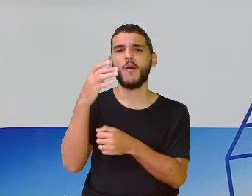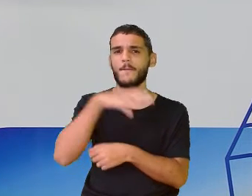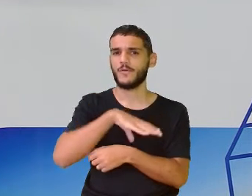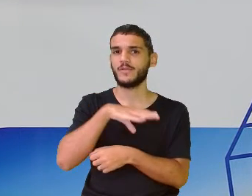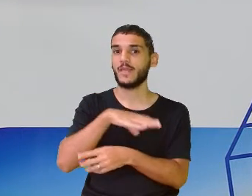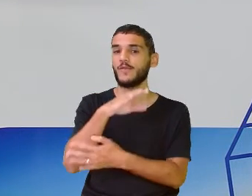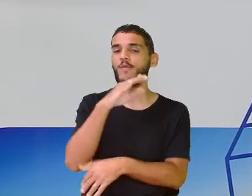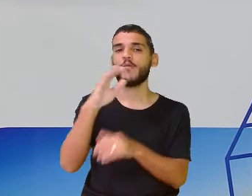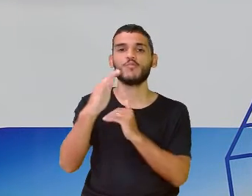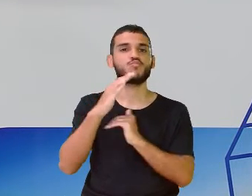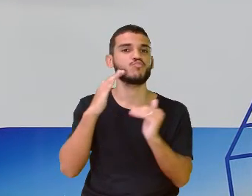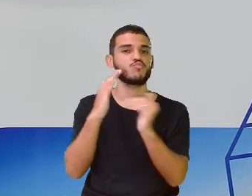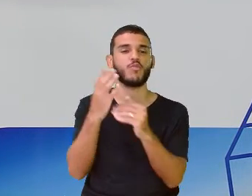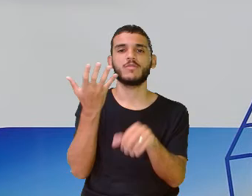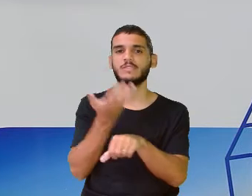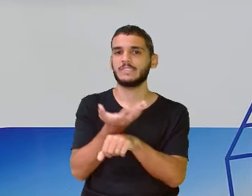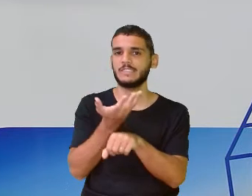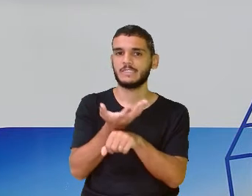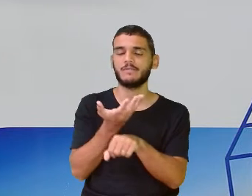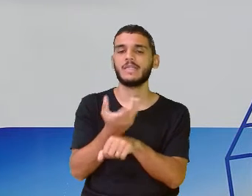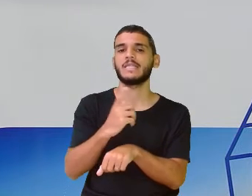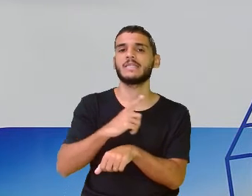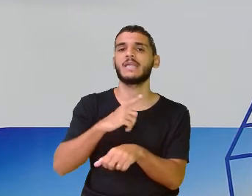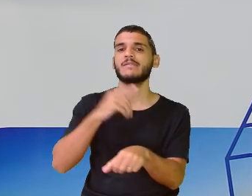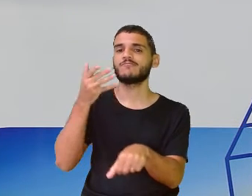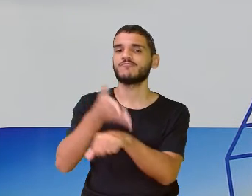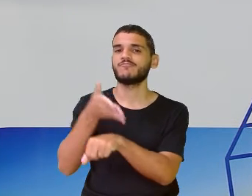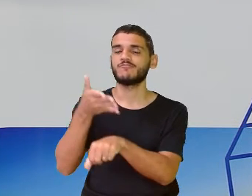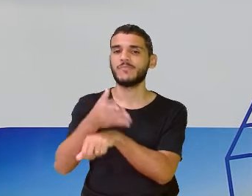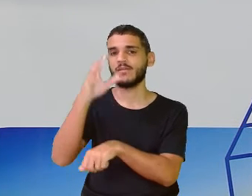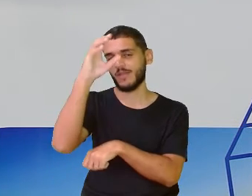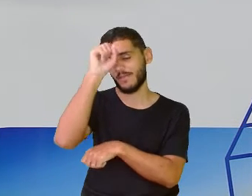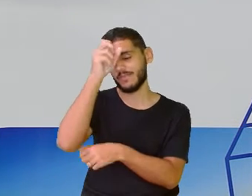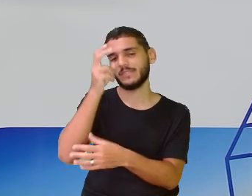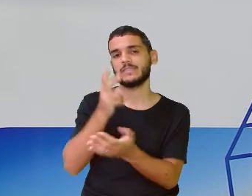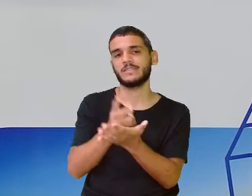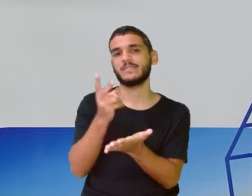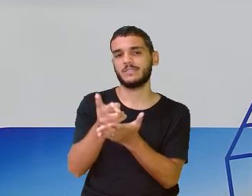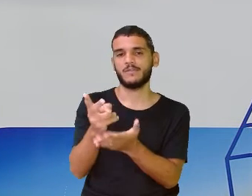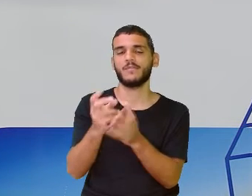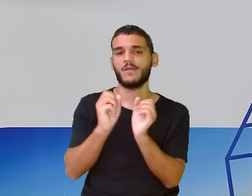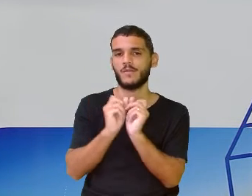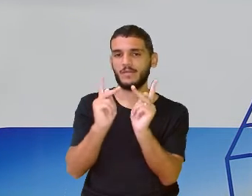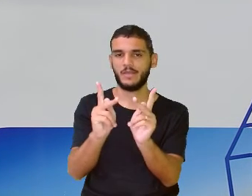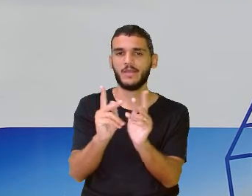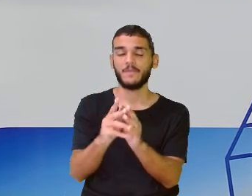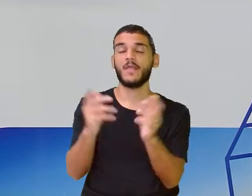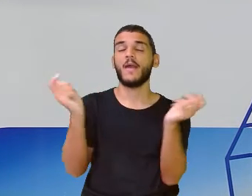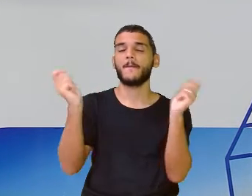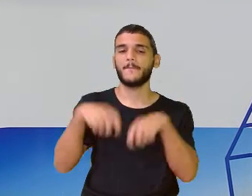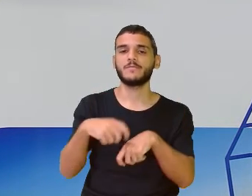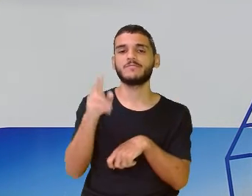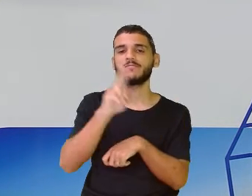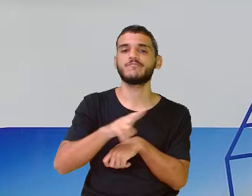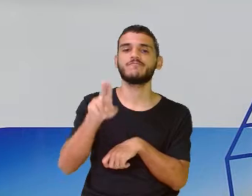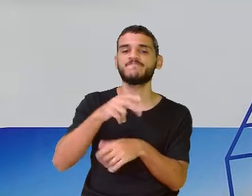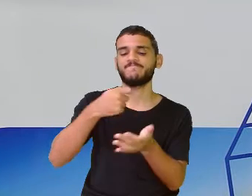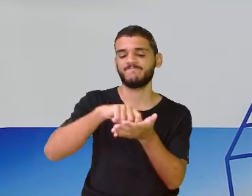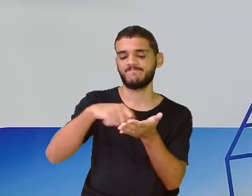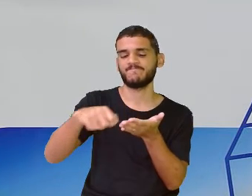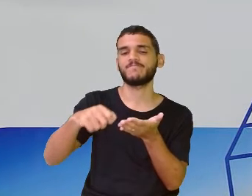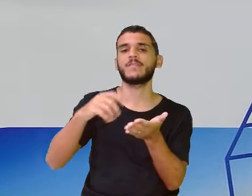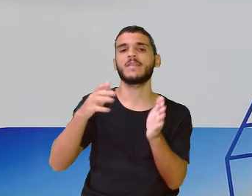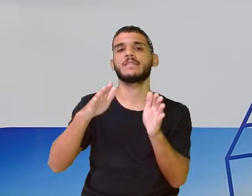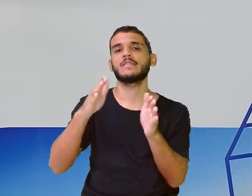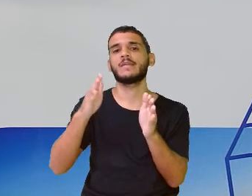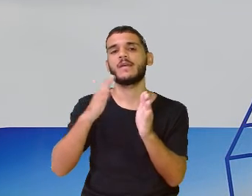as disciplinas. Você também tem acesso lá no material do Aprender Sempre. Então, você pode usar as anotações que você fez da nossa